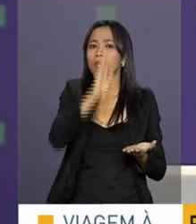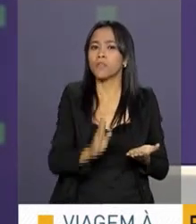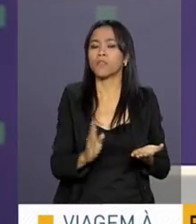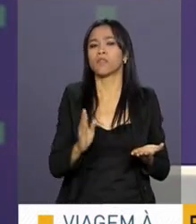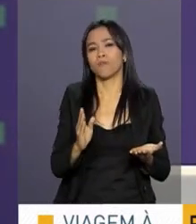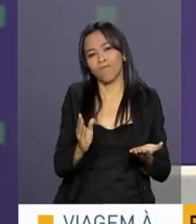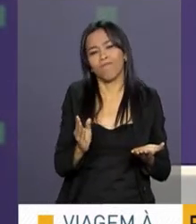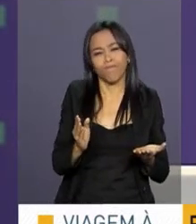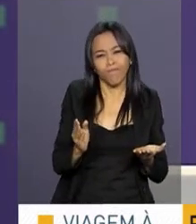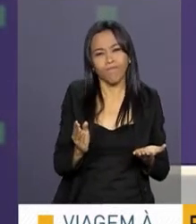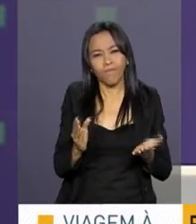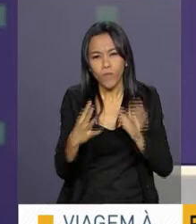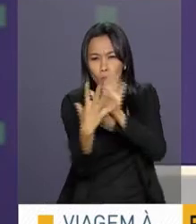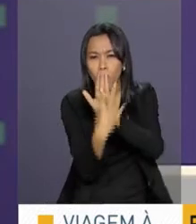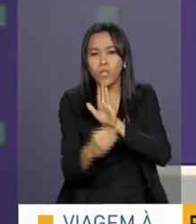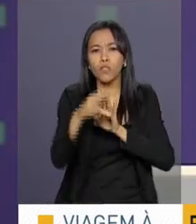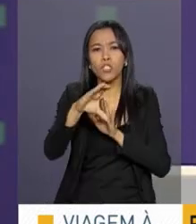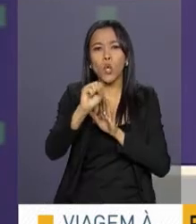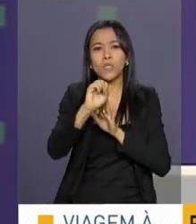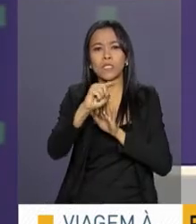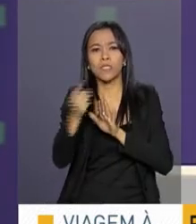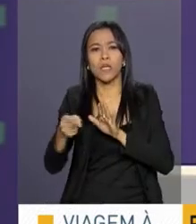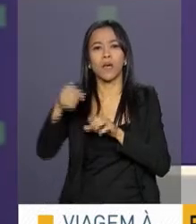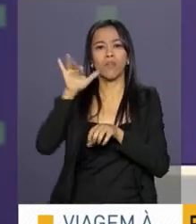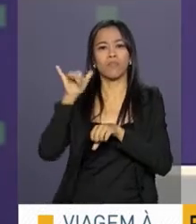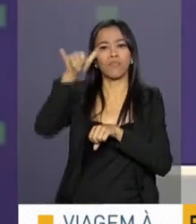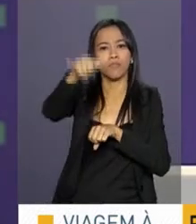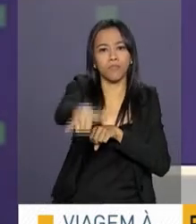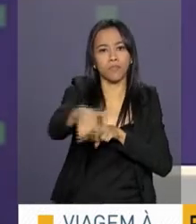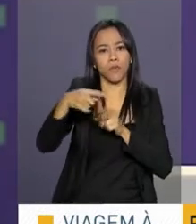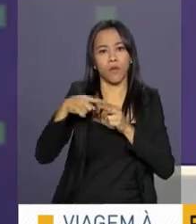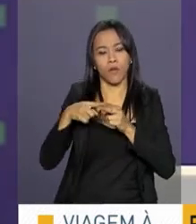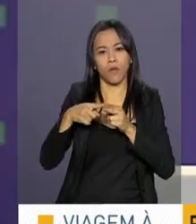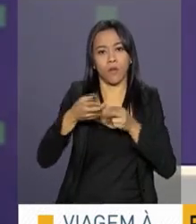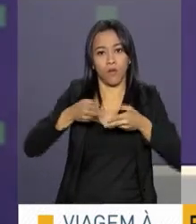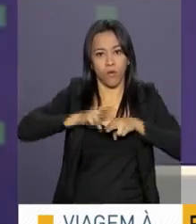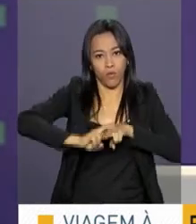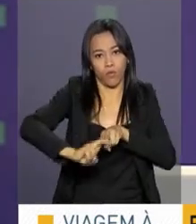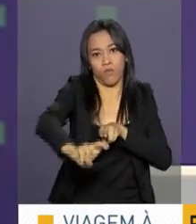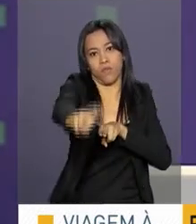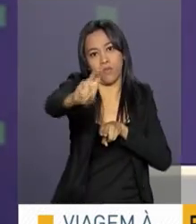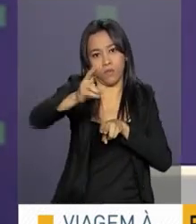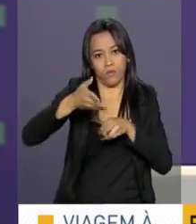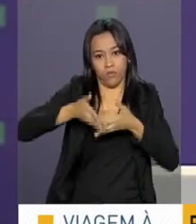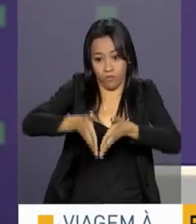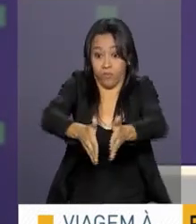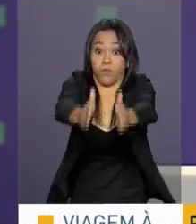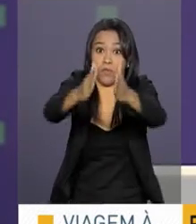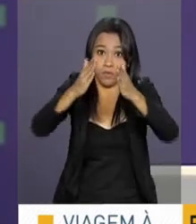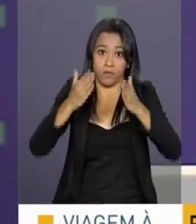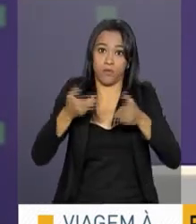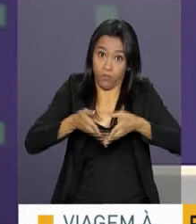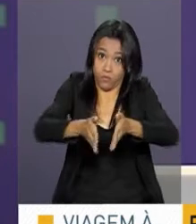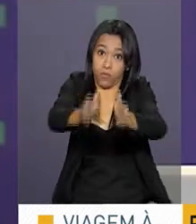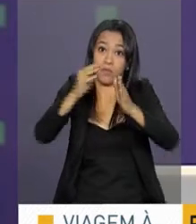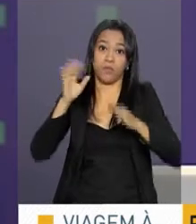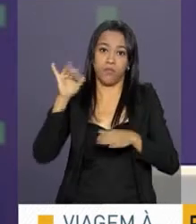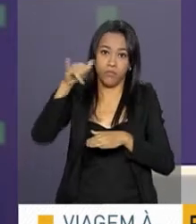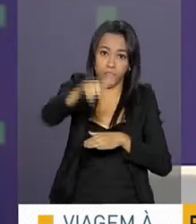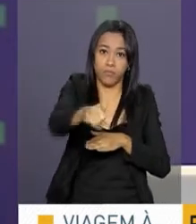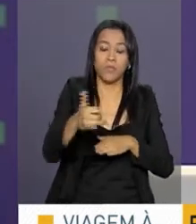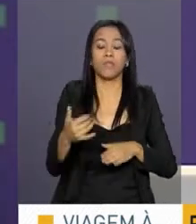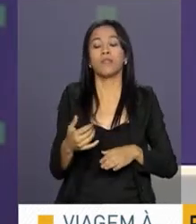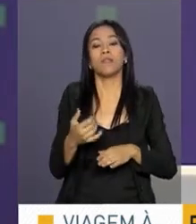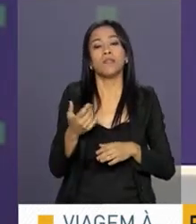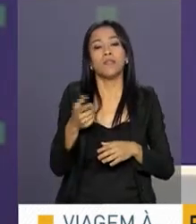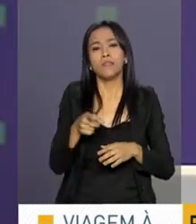de concessão na área aeroportuária, na área rodoviária, né, concessões que se tornaram um grande problema. Um